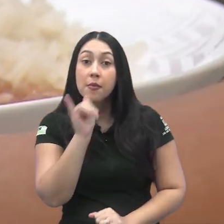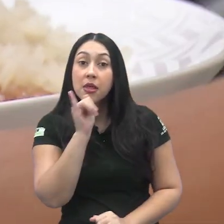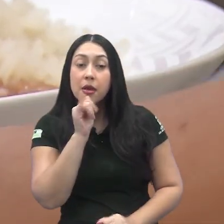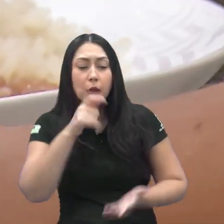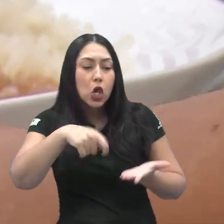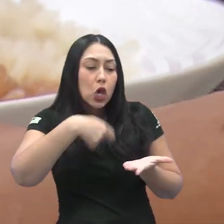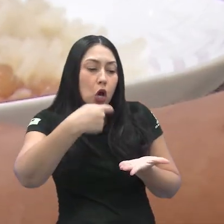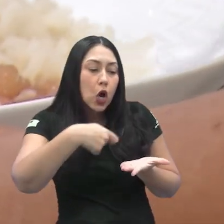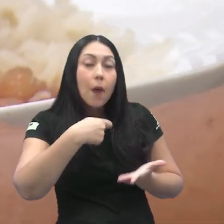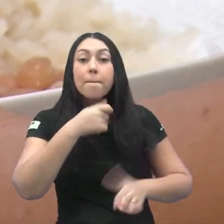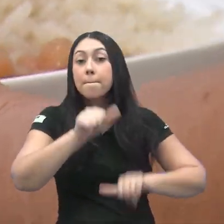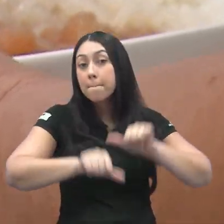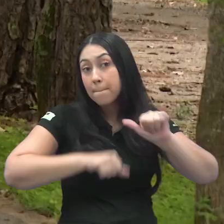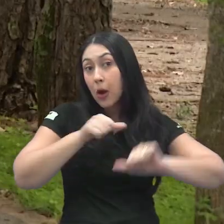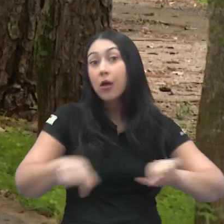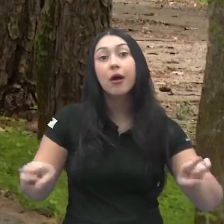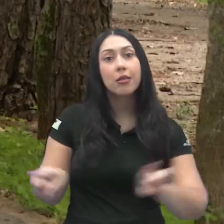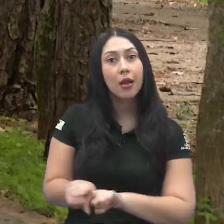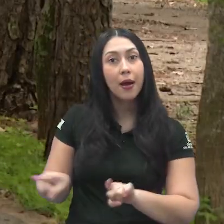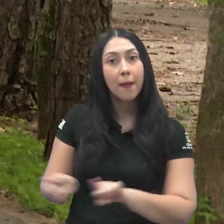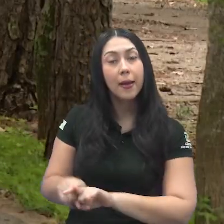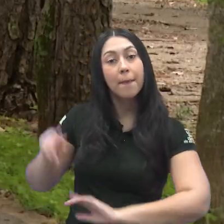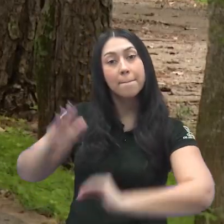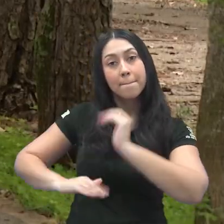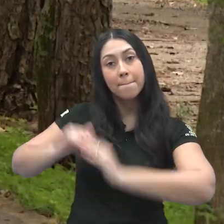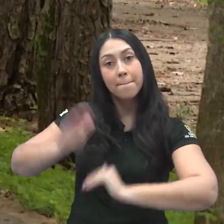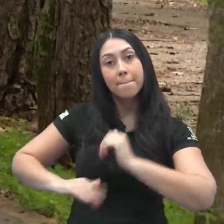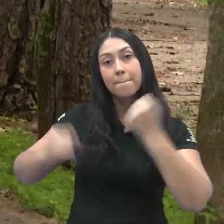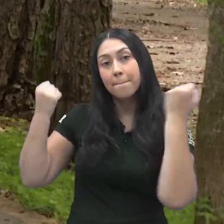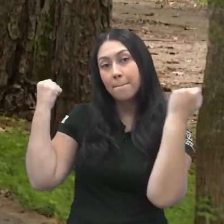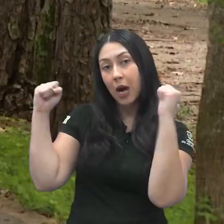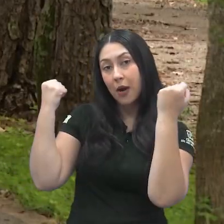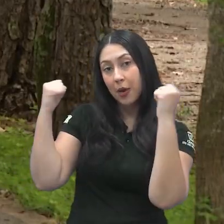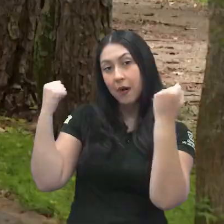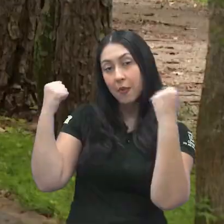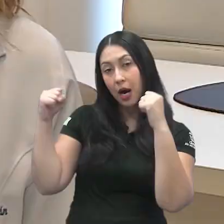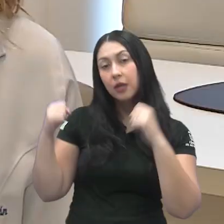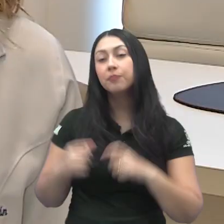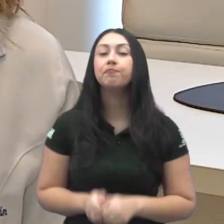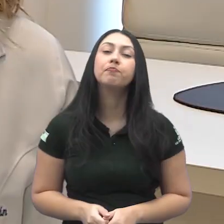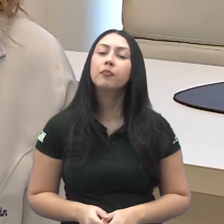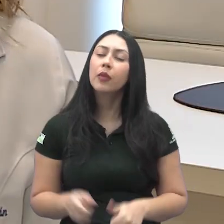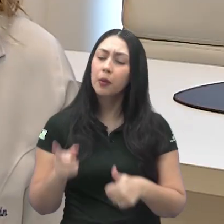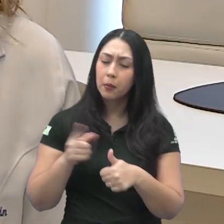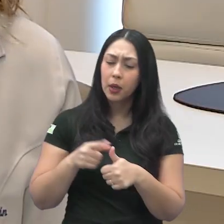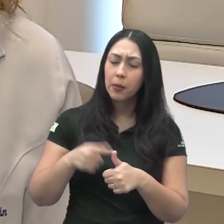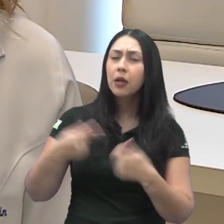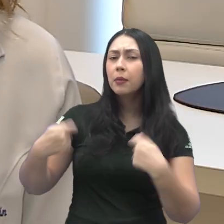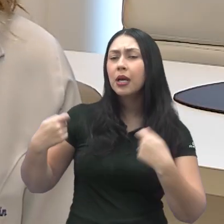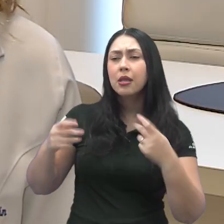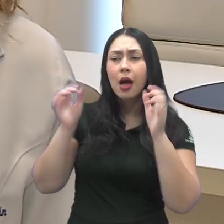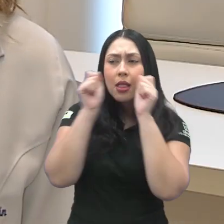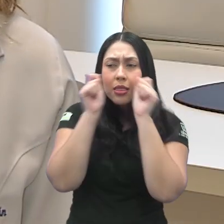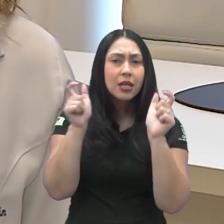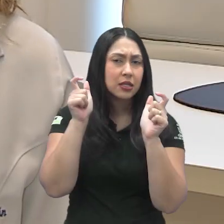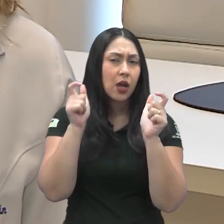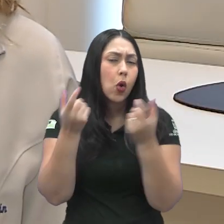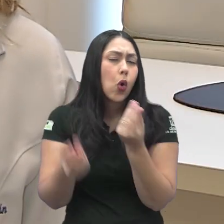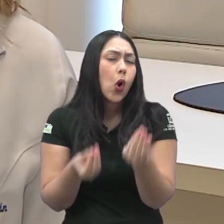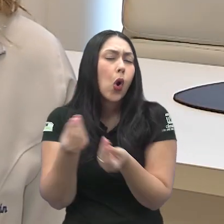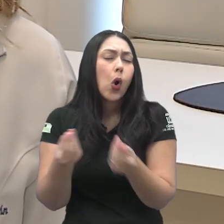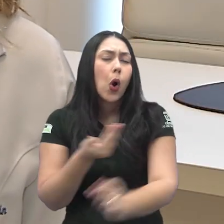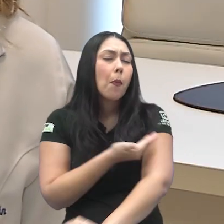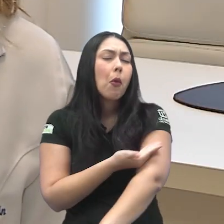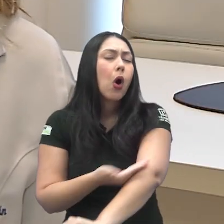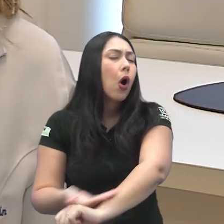como rever hábitos alimentares e incluir atividade física na rotina. Primeiramente, prestar atenção aos hábitos, né?